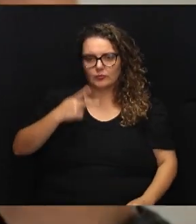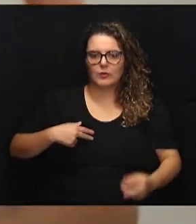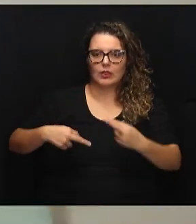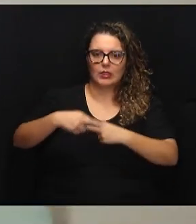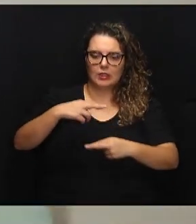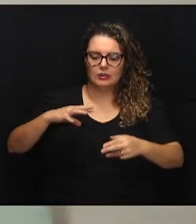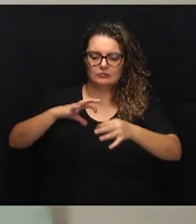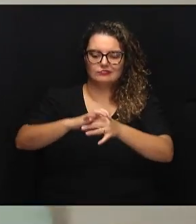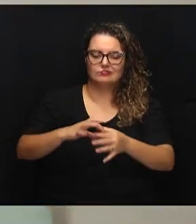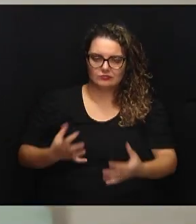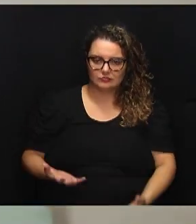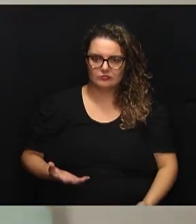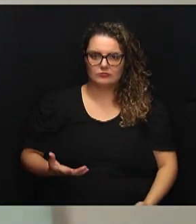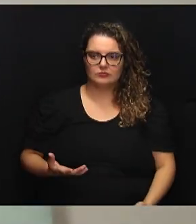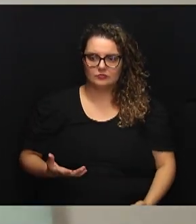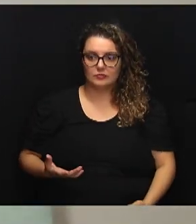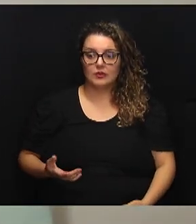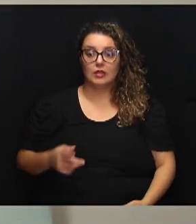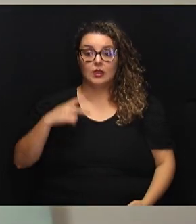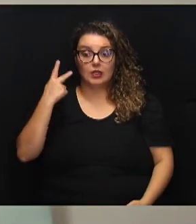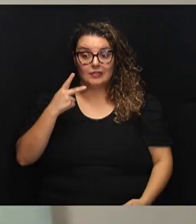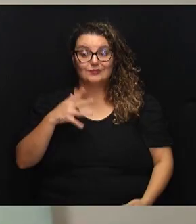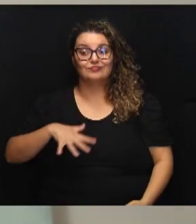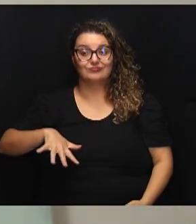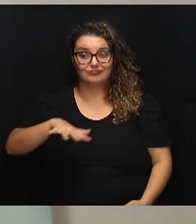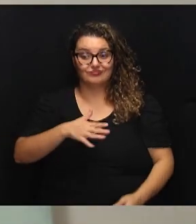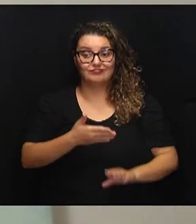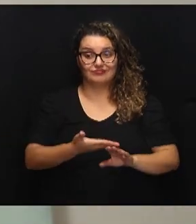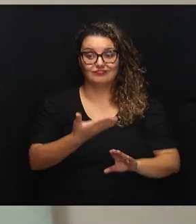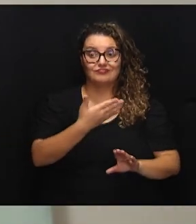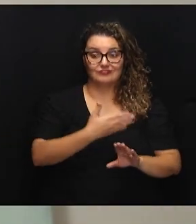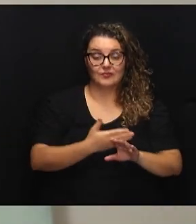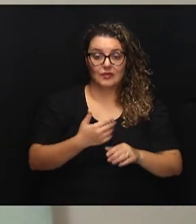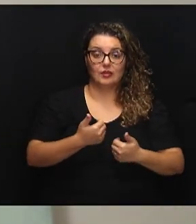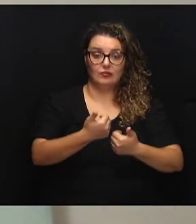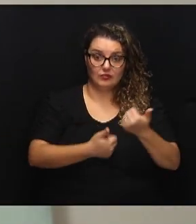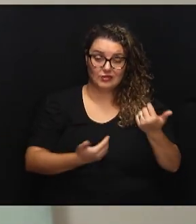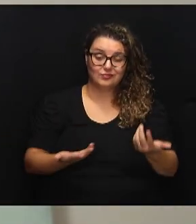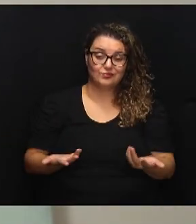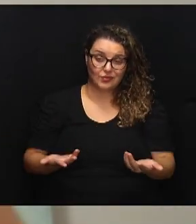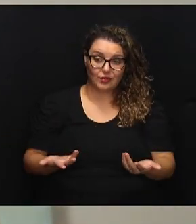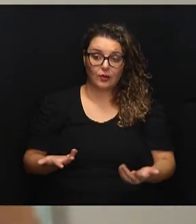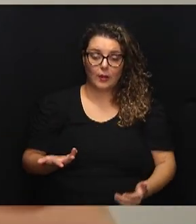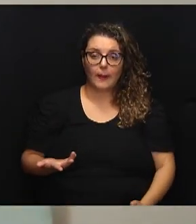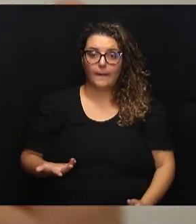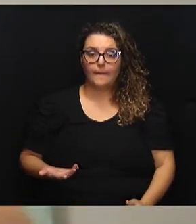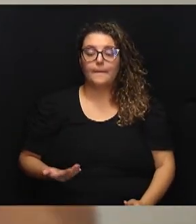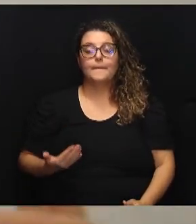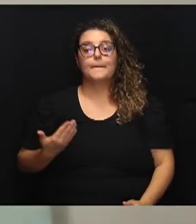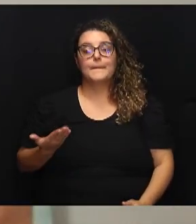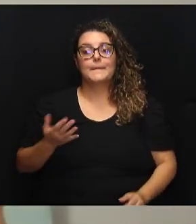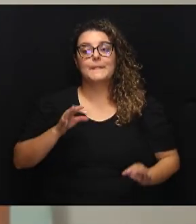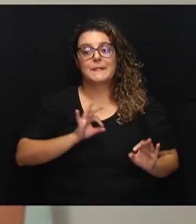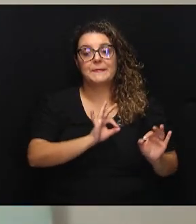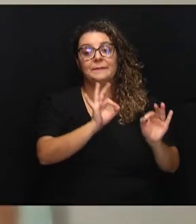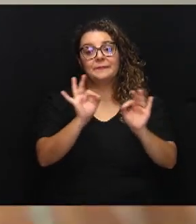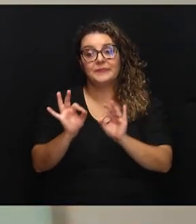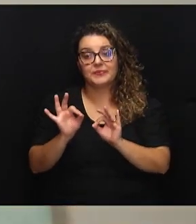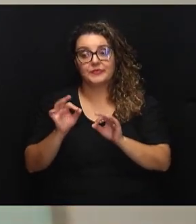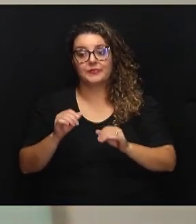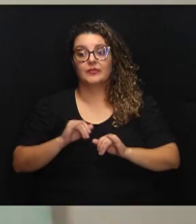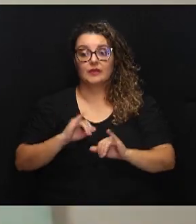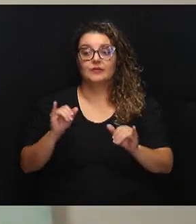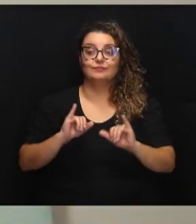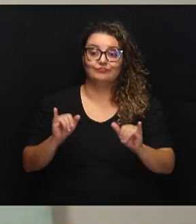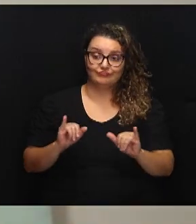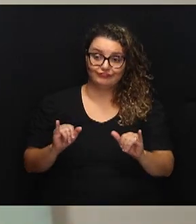disse, muita política também por trás do futebol, né? Então a gente vai acompanhando as notícias e isso